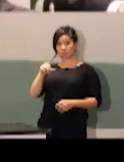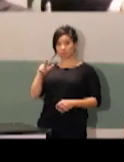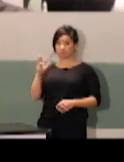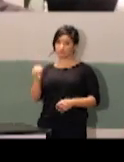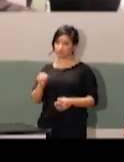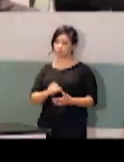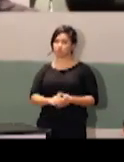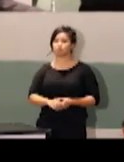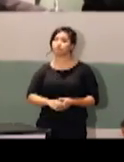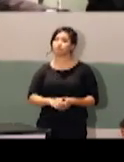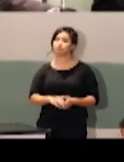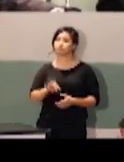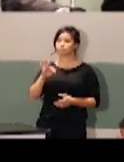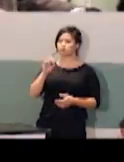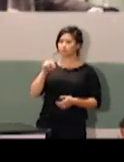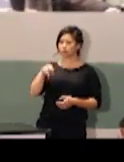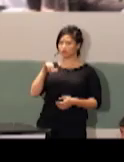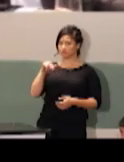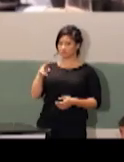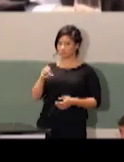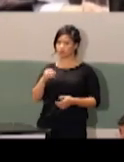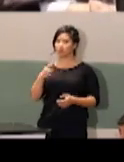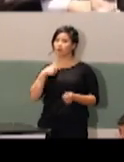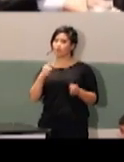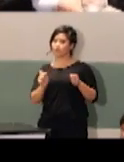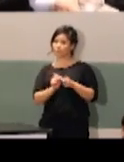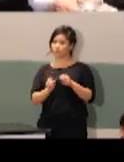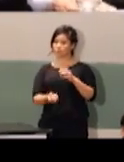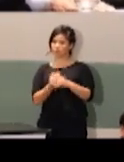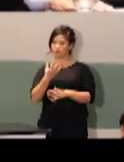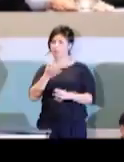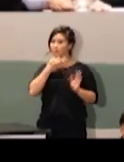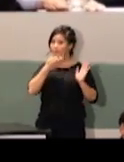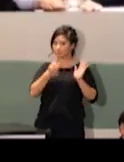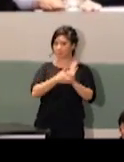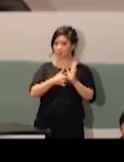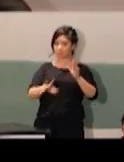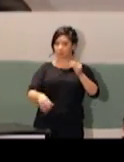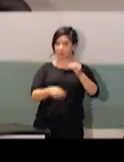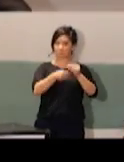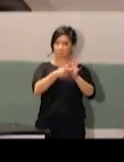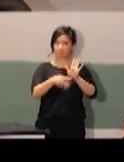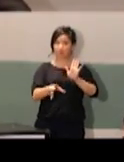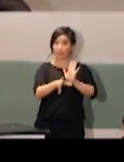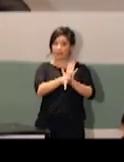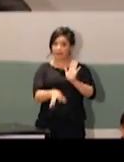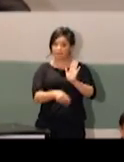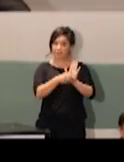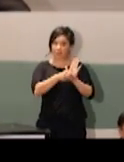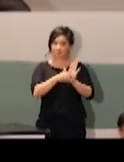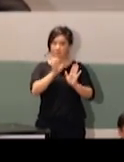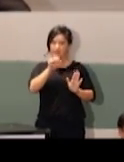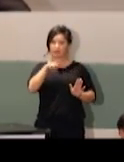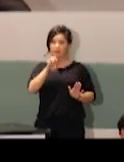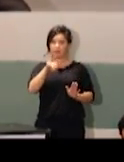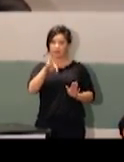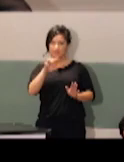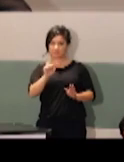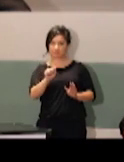eu sou autor de uma proposta de emenda à Constituição, já aprovada pelo Senado